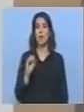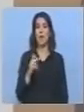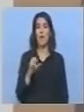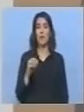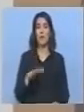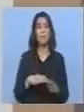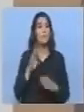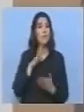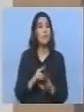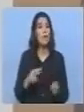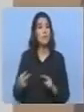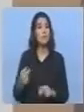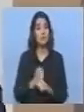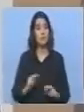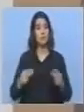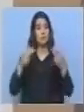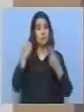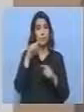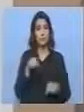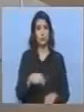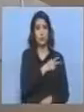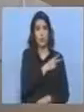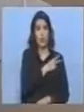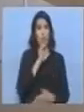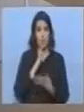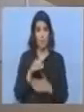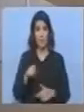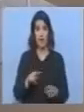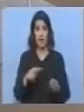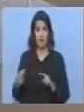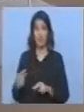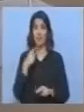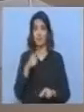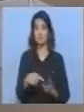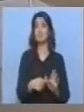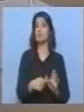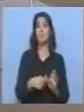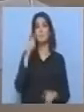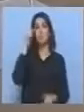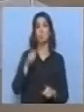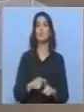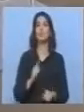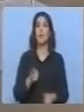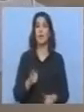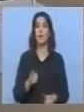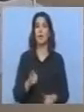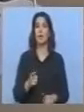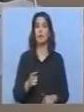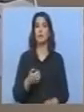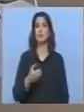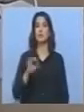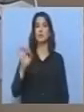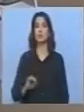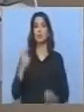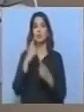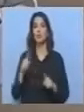Docente Universitária e nessa última alteração está estabelecido que o objetivo é ter 50% de